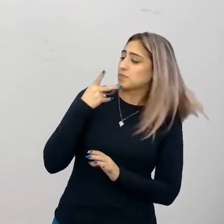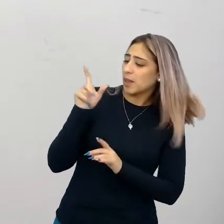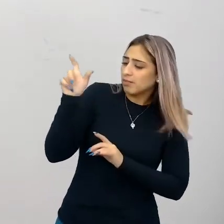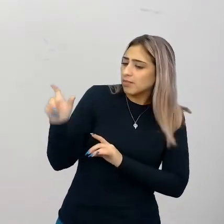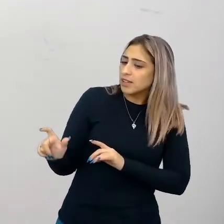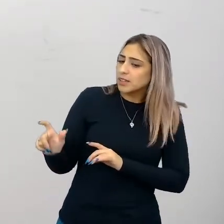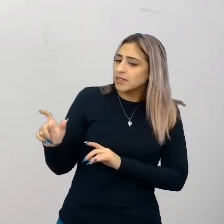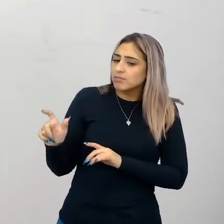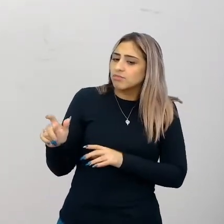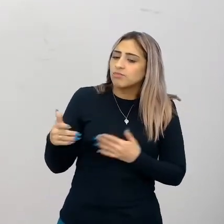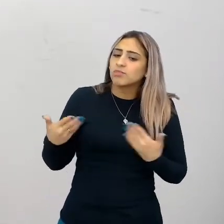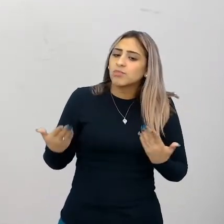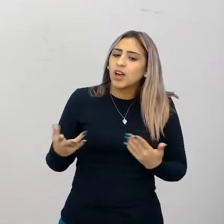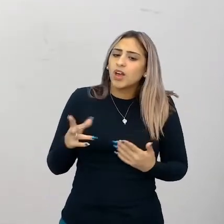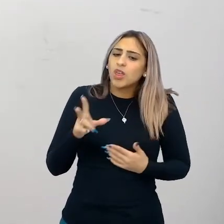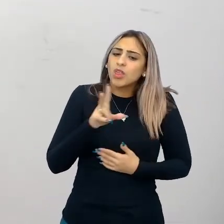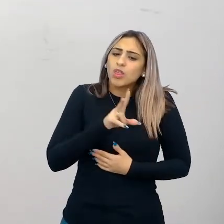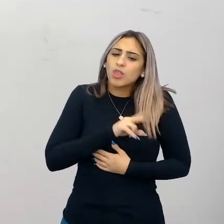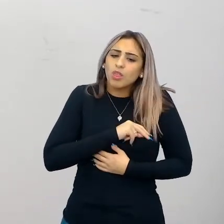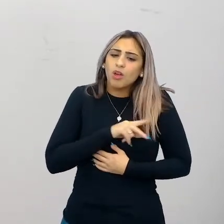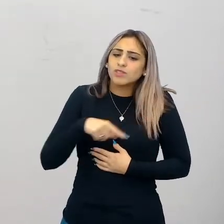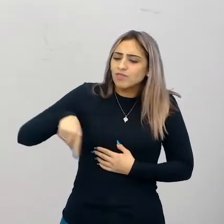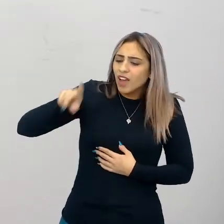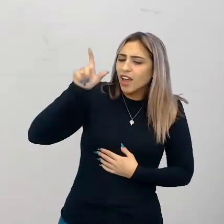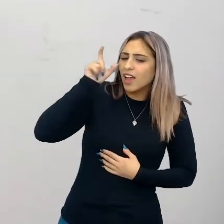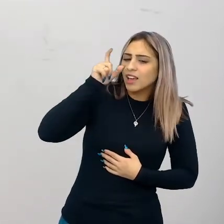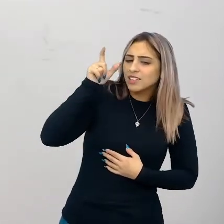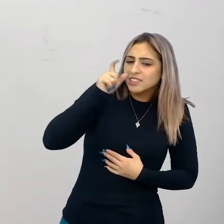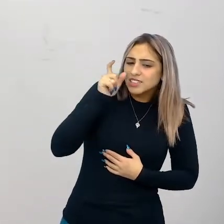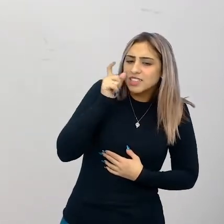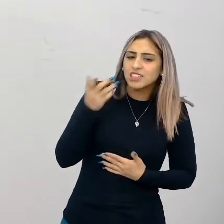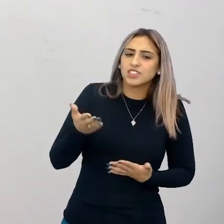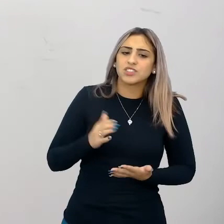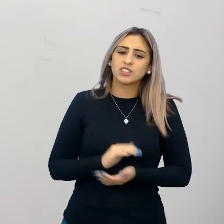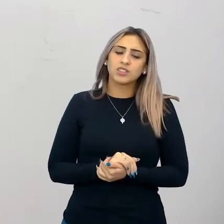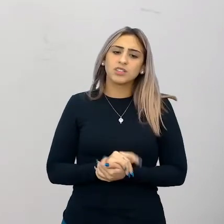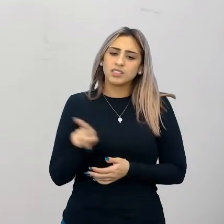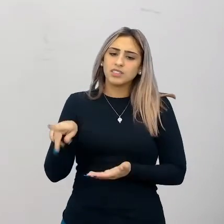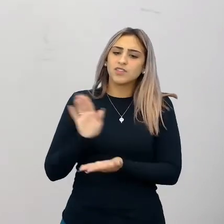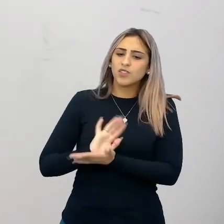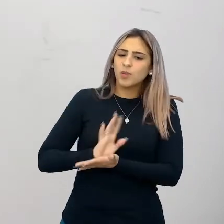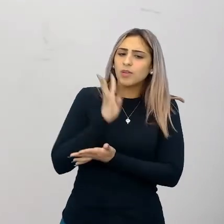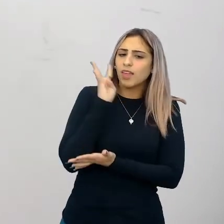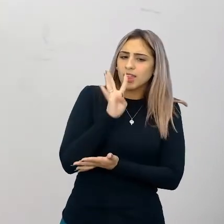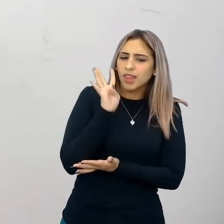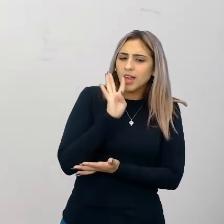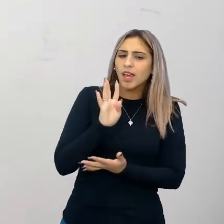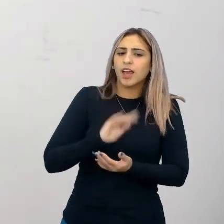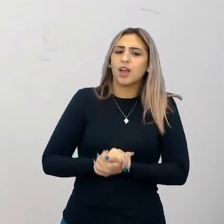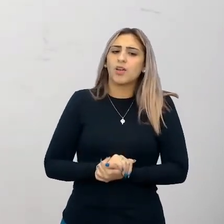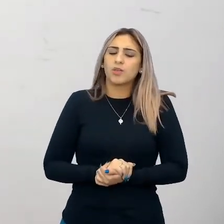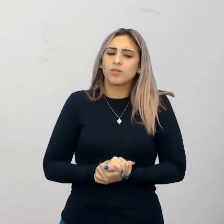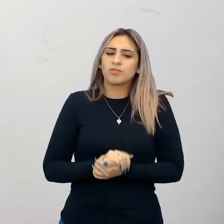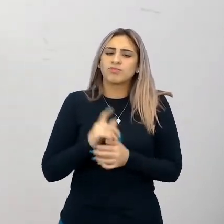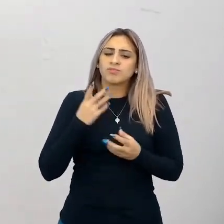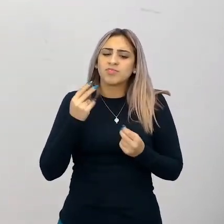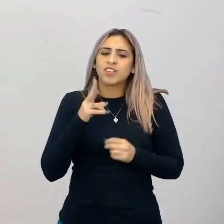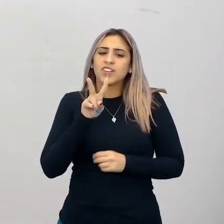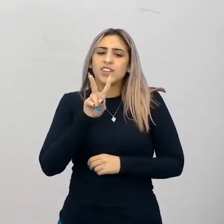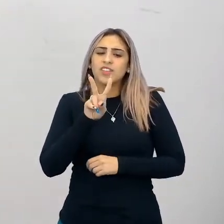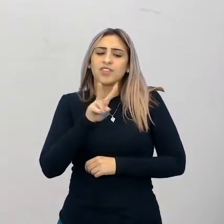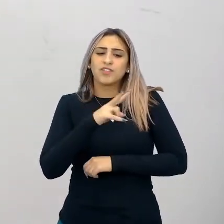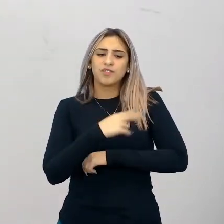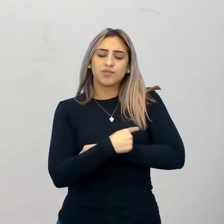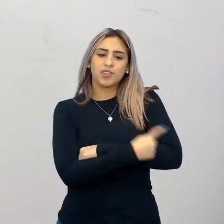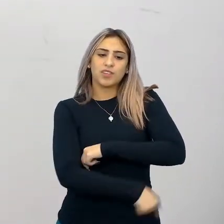o Padman. Puxa, vai lá e assiste e tal. Puxa vida, esse filme eu não conheço. Esse filme é legal. Aí eu vou chegar para a professora, tem um filme bem legal, chamado Vingadores